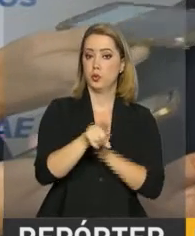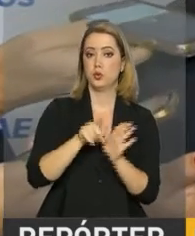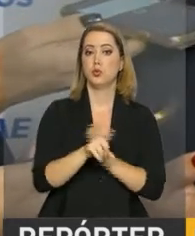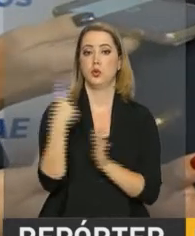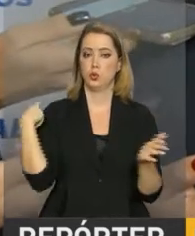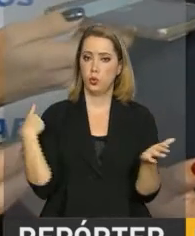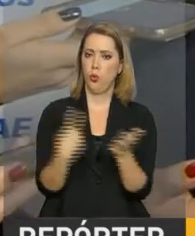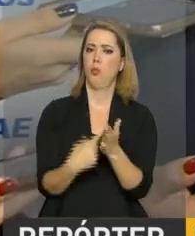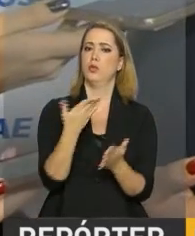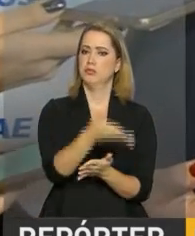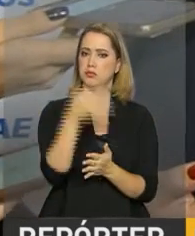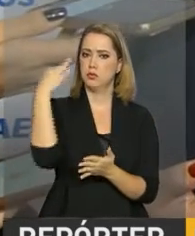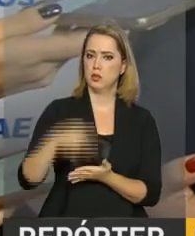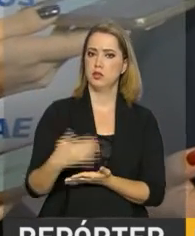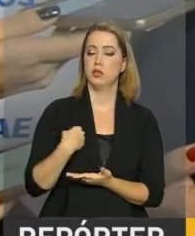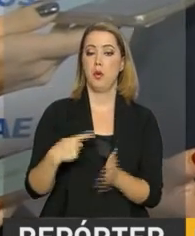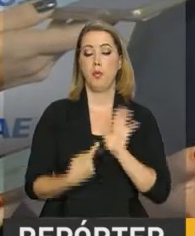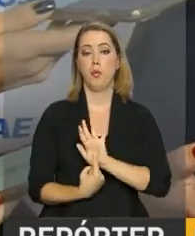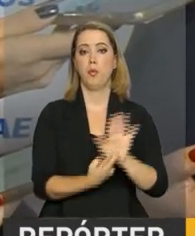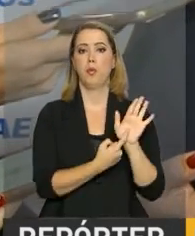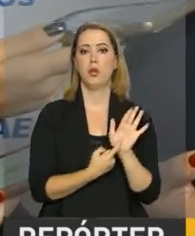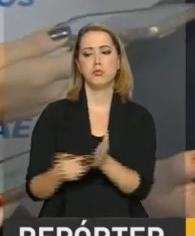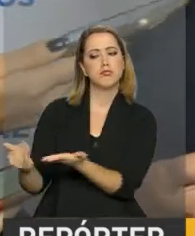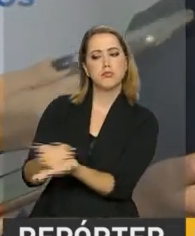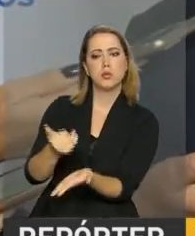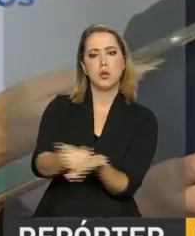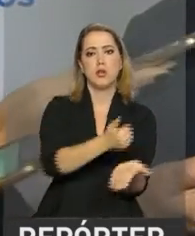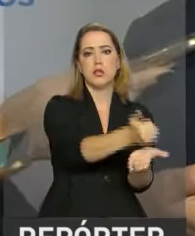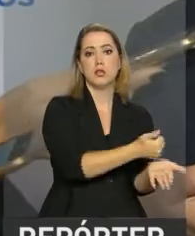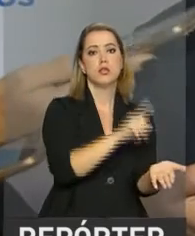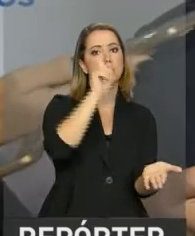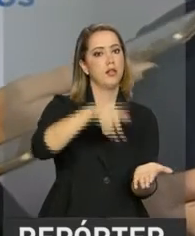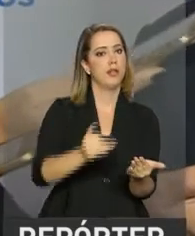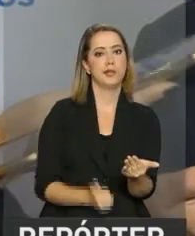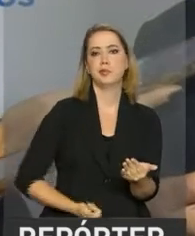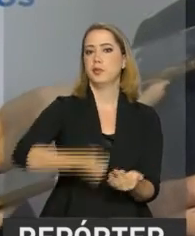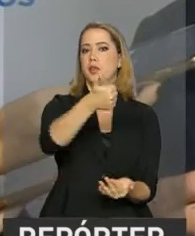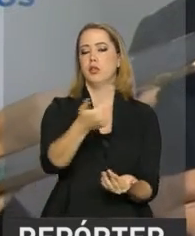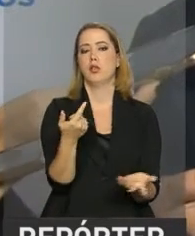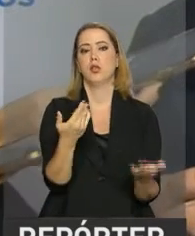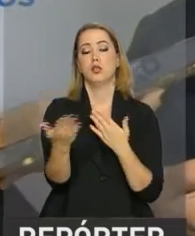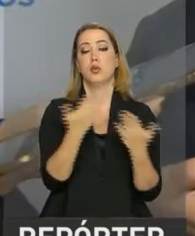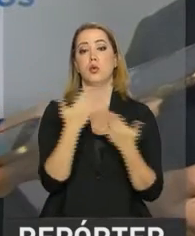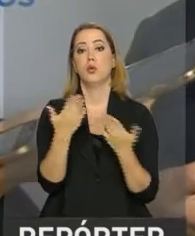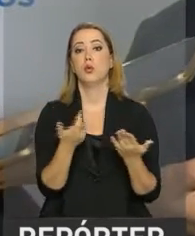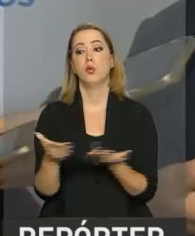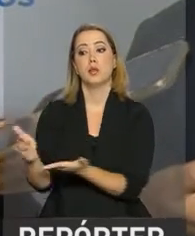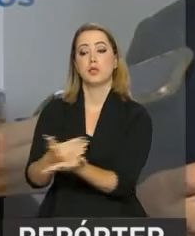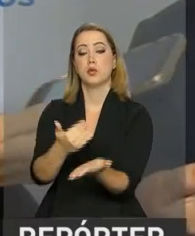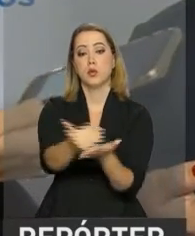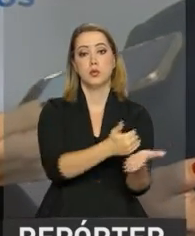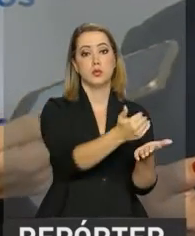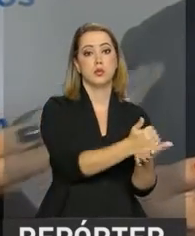isso mostrando que a arrecadação do simples é muito mais eficaz do que a arrecadação